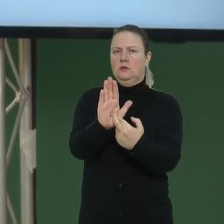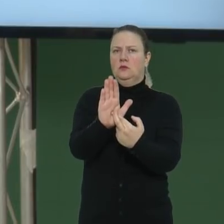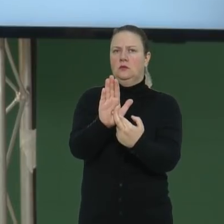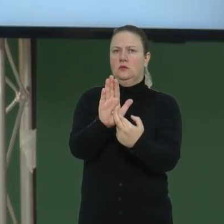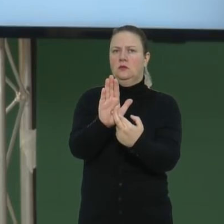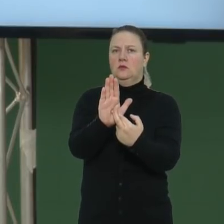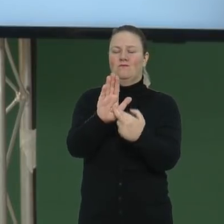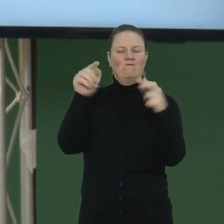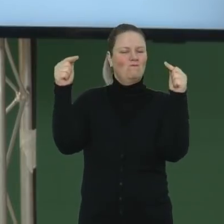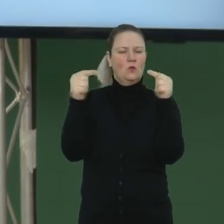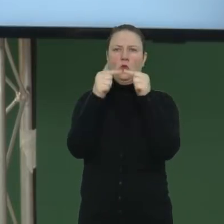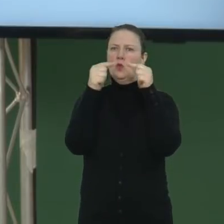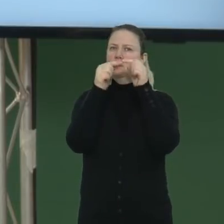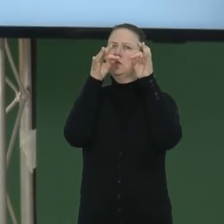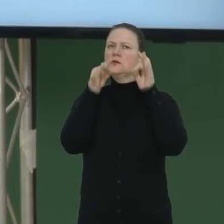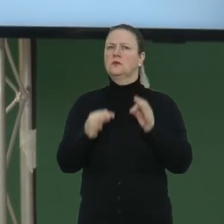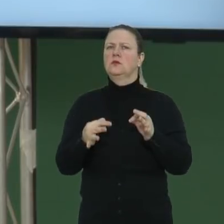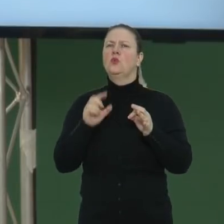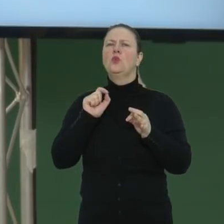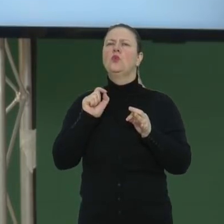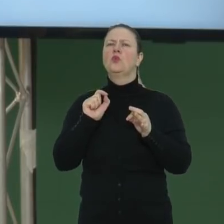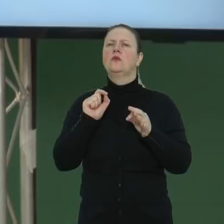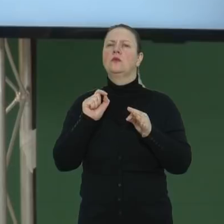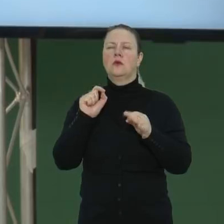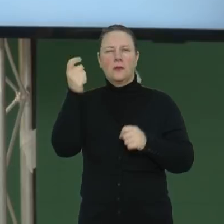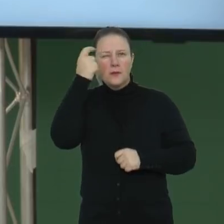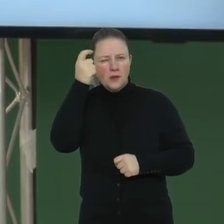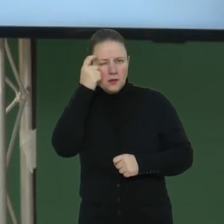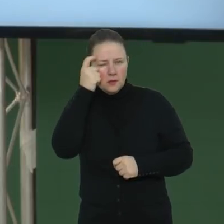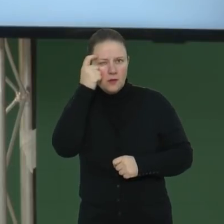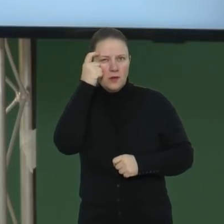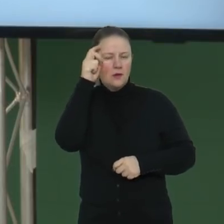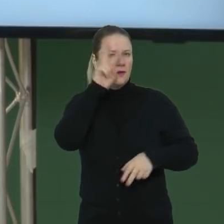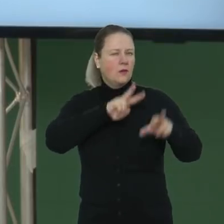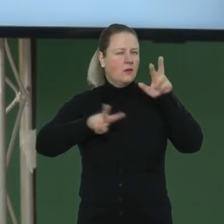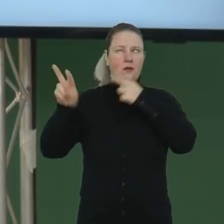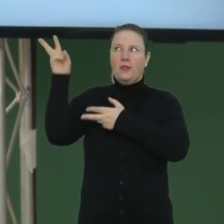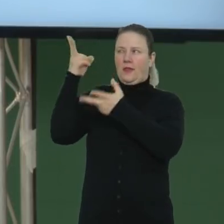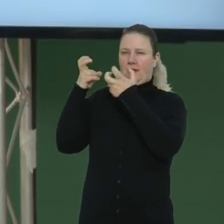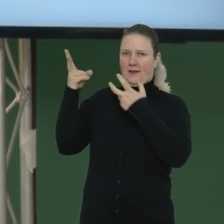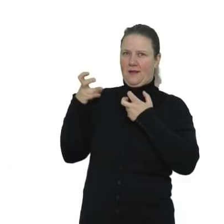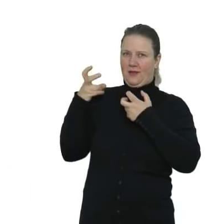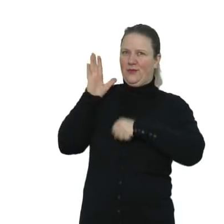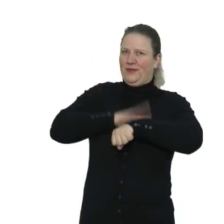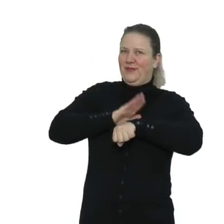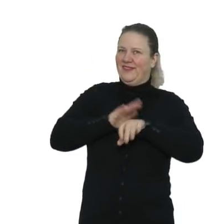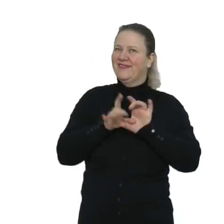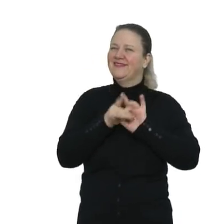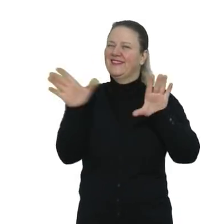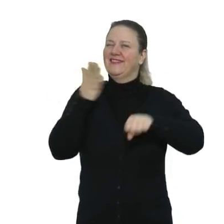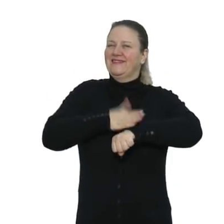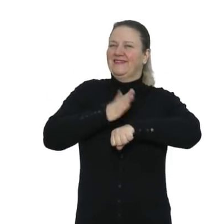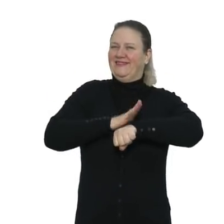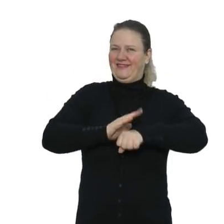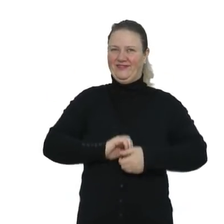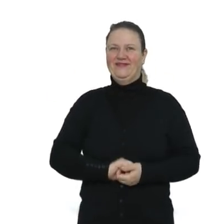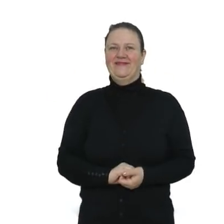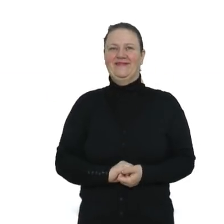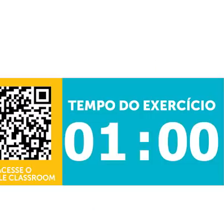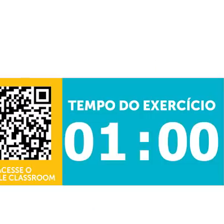a esse gráfico. Qual seria essa função? Pensem um pouquinho, analisem aí, um tempinho para vocês.